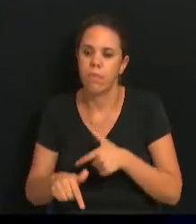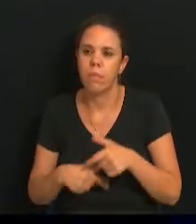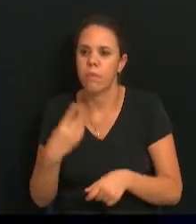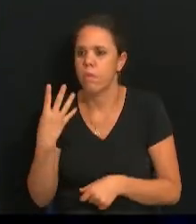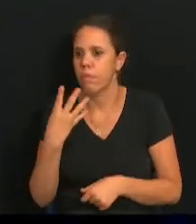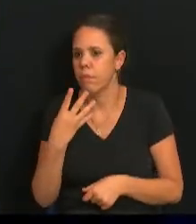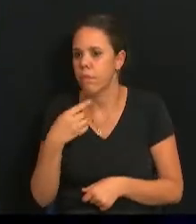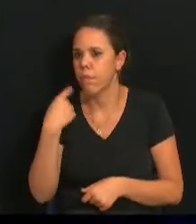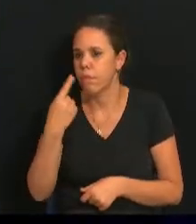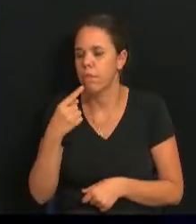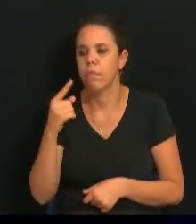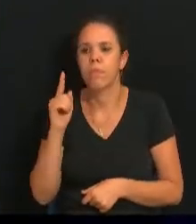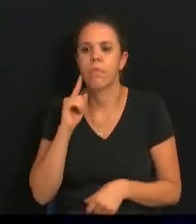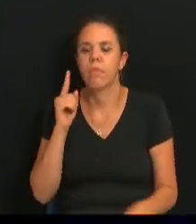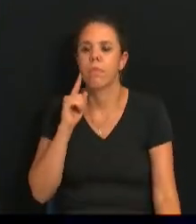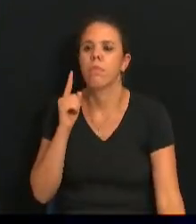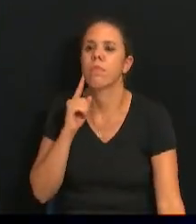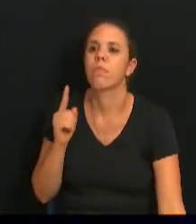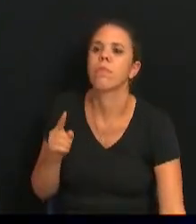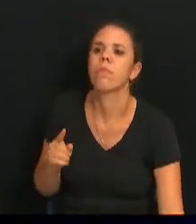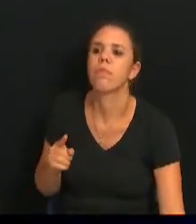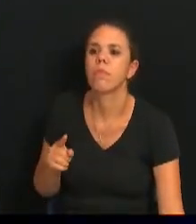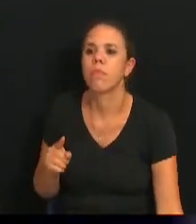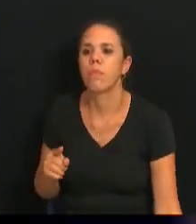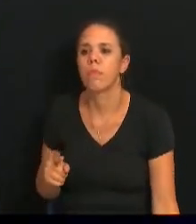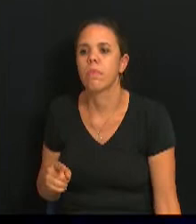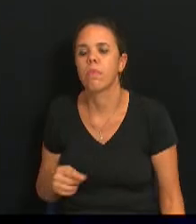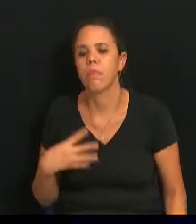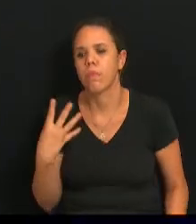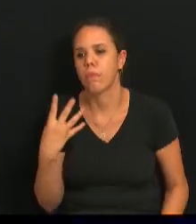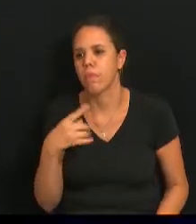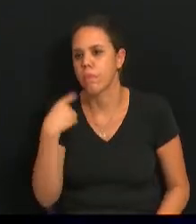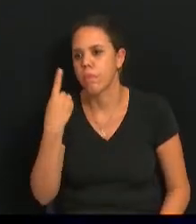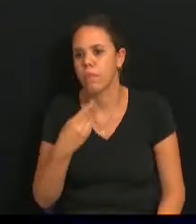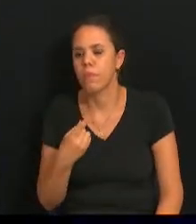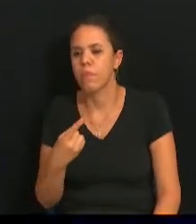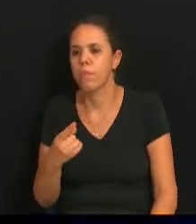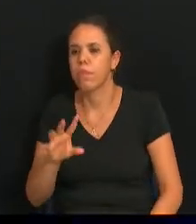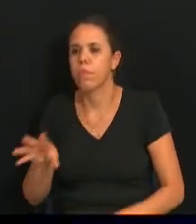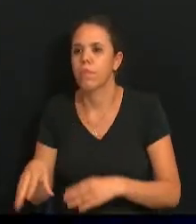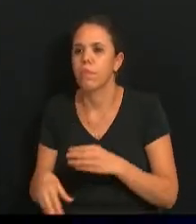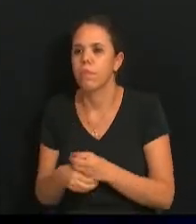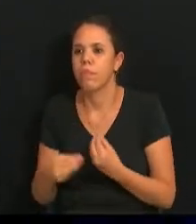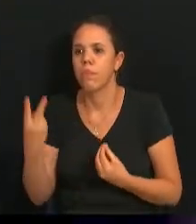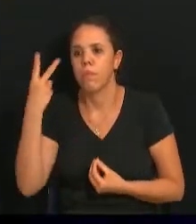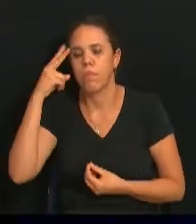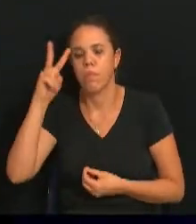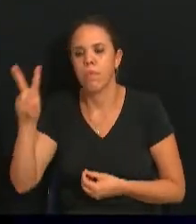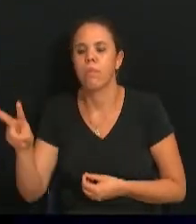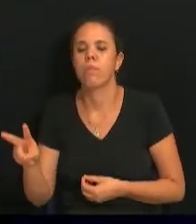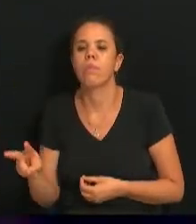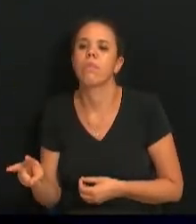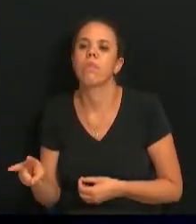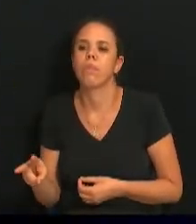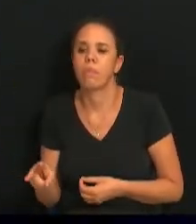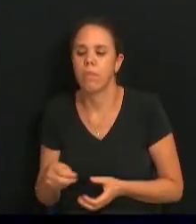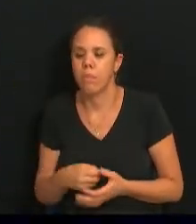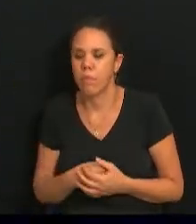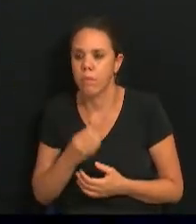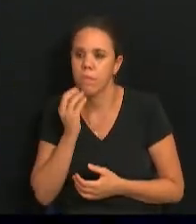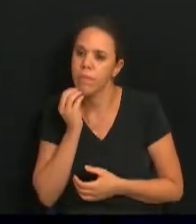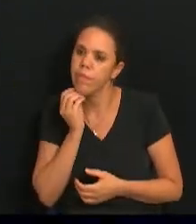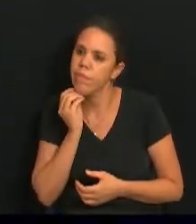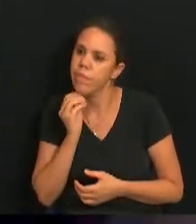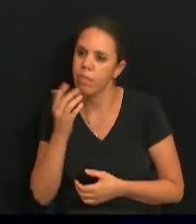horas no dia, e essas 4 horas teriam que ser escalonadas em 2 dias. Porque a gente